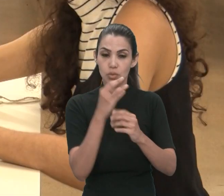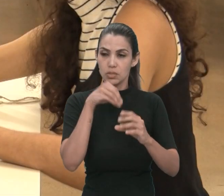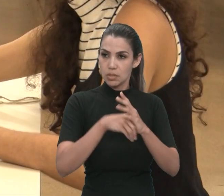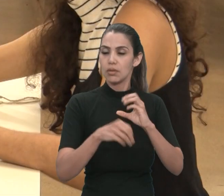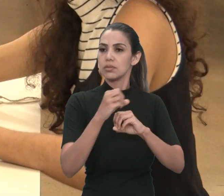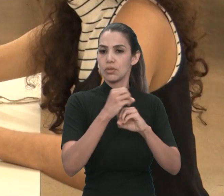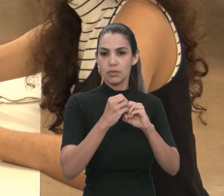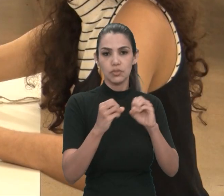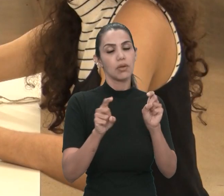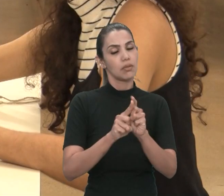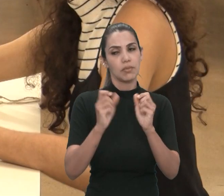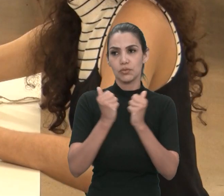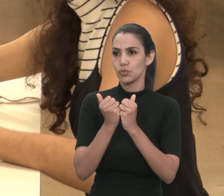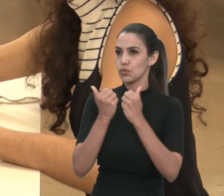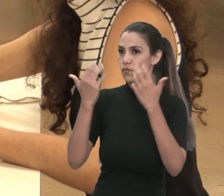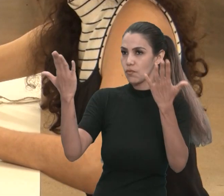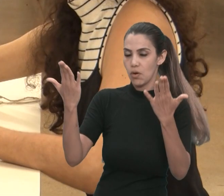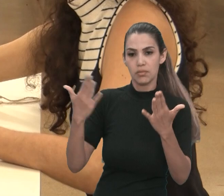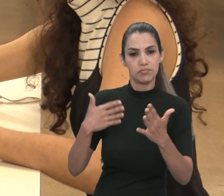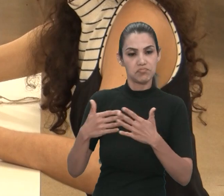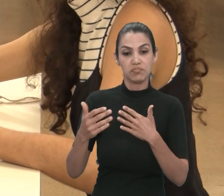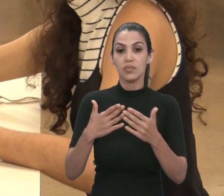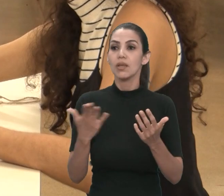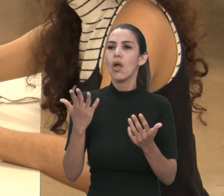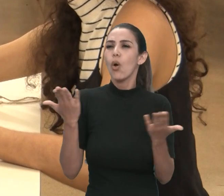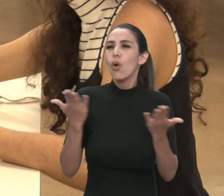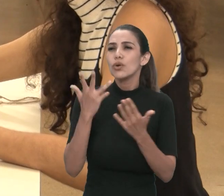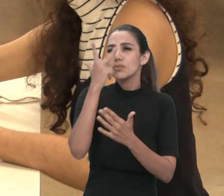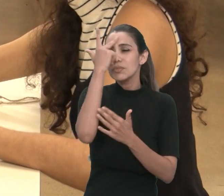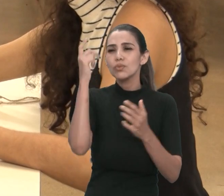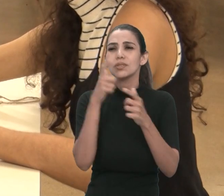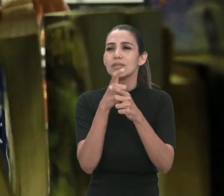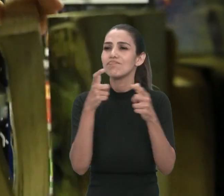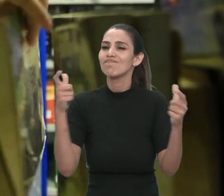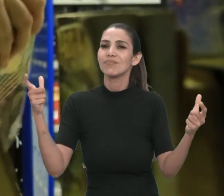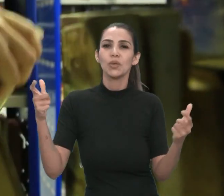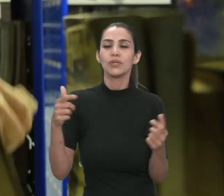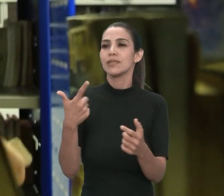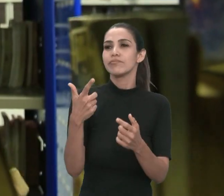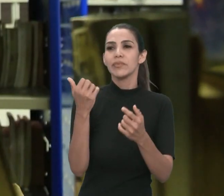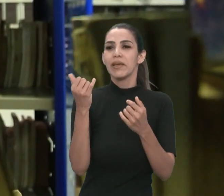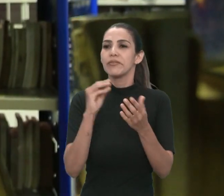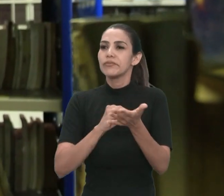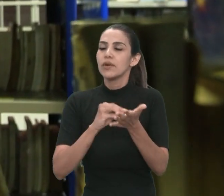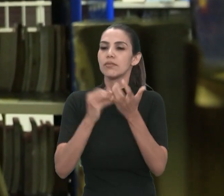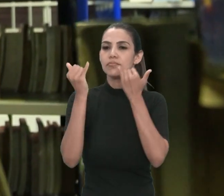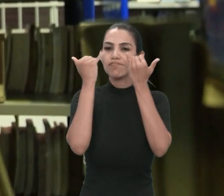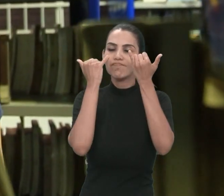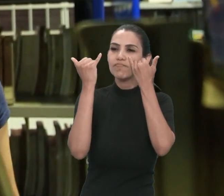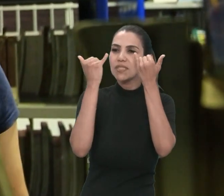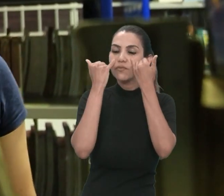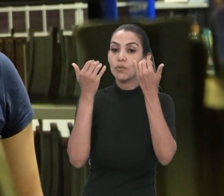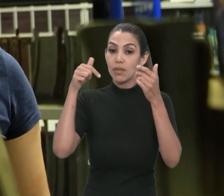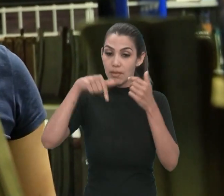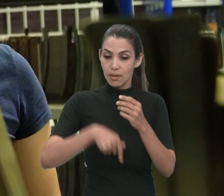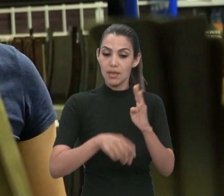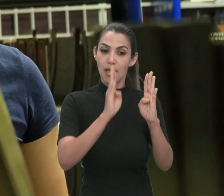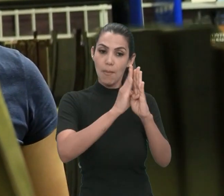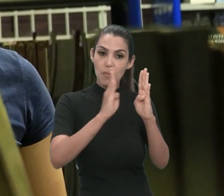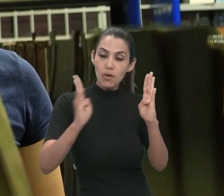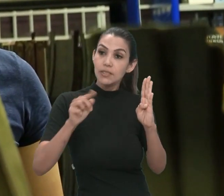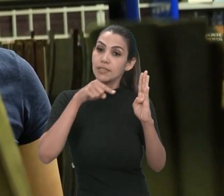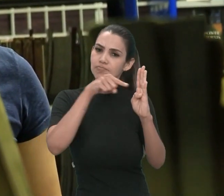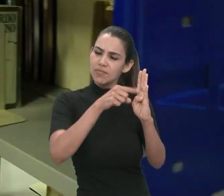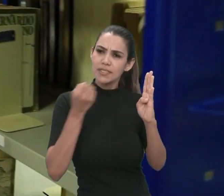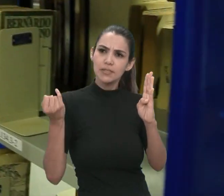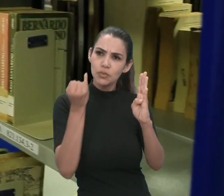externa. Hoje a gente vive numa sociedade tão carente de informação, né, e a UFG vem aqui para fazer esse papel de disseminação do conhecimento e